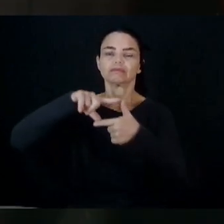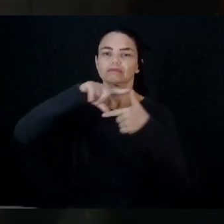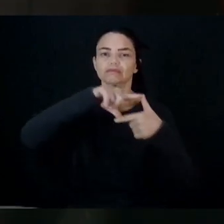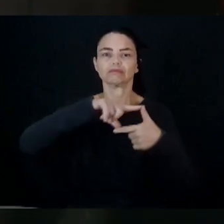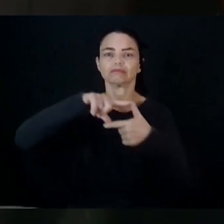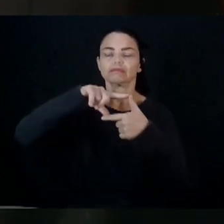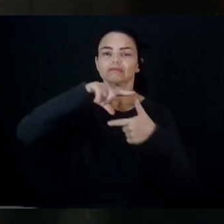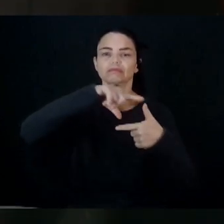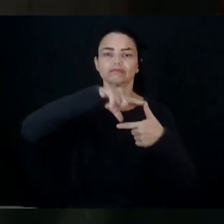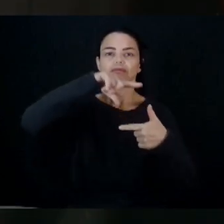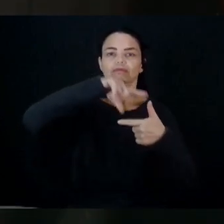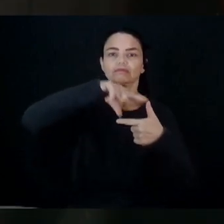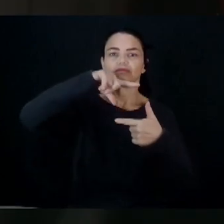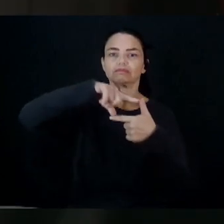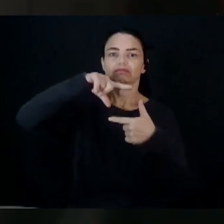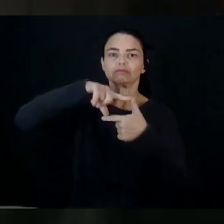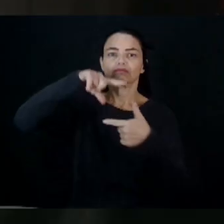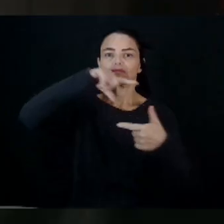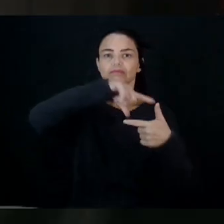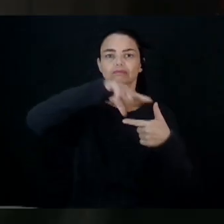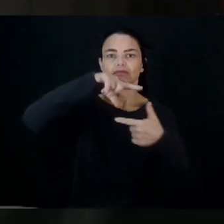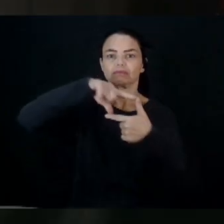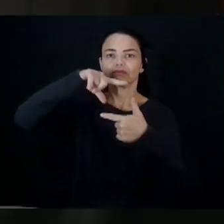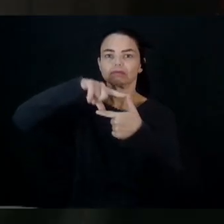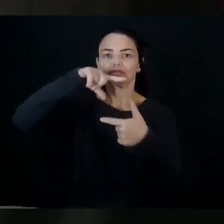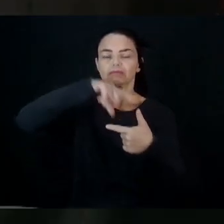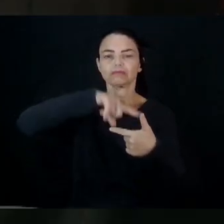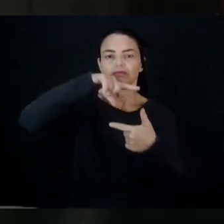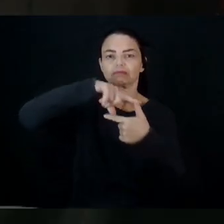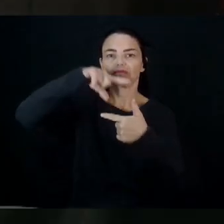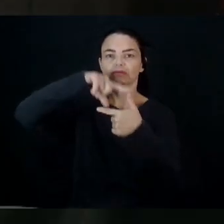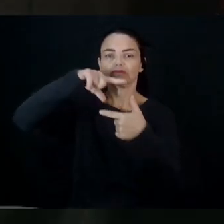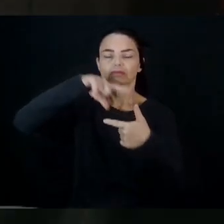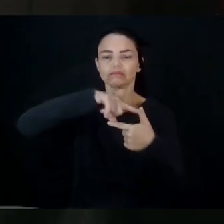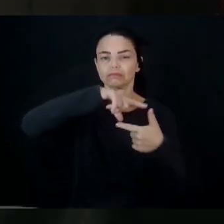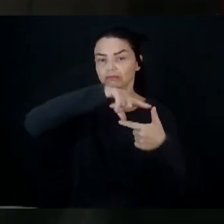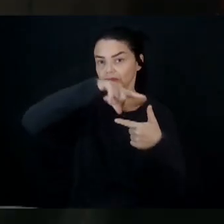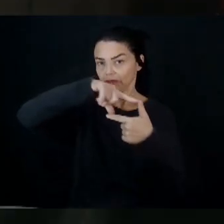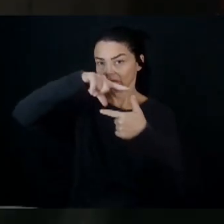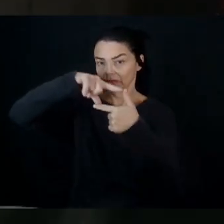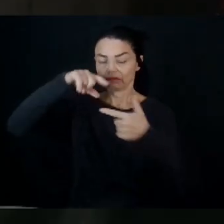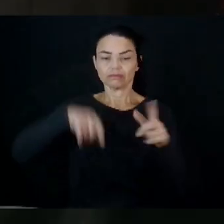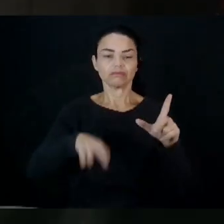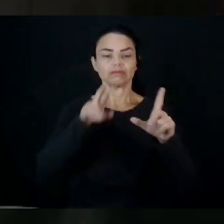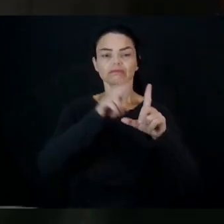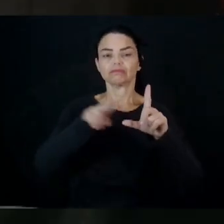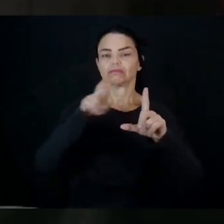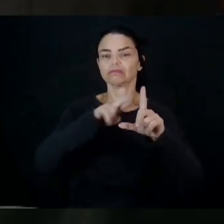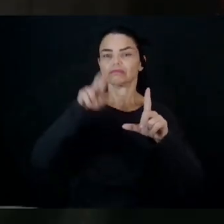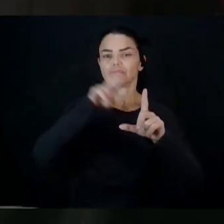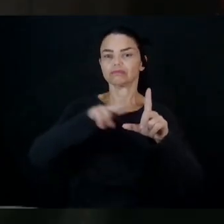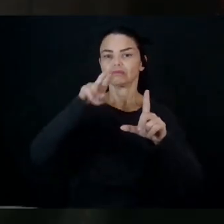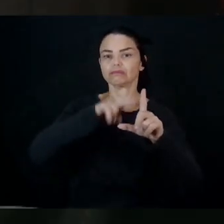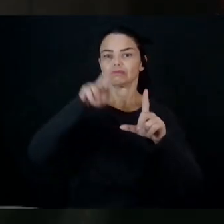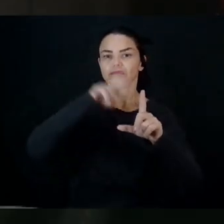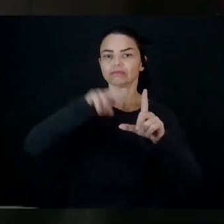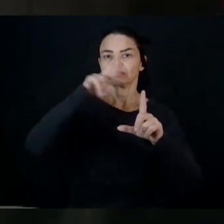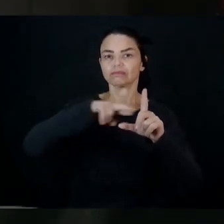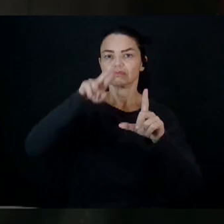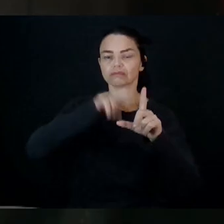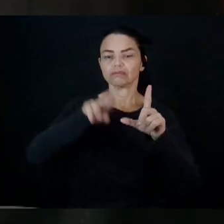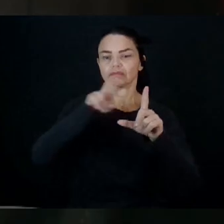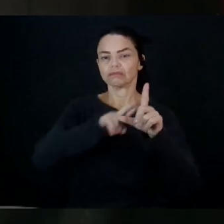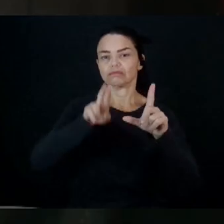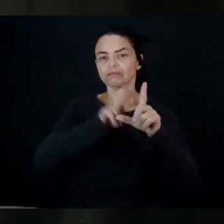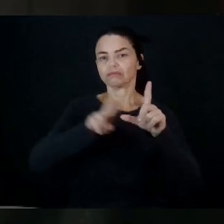não vai resolver nada, você não vai absorver nada que você está vendo. Então, larga e vai para aqui, para agora, e vai fazer alguma coisa que vai